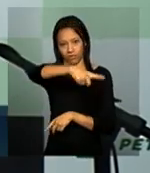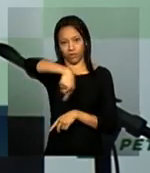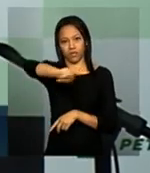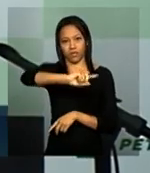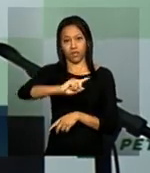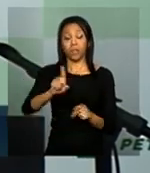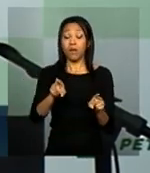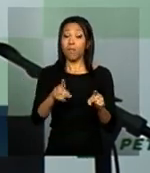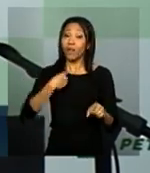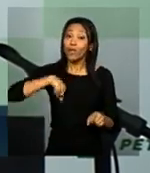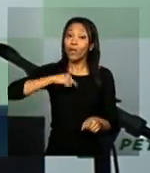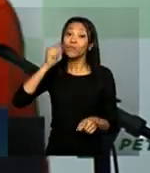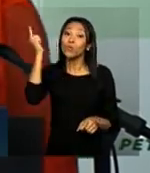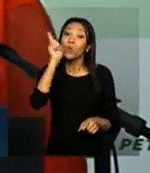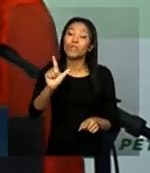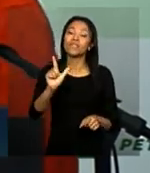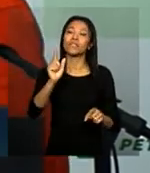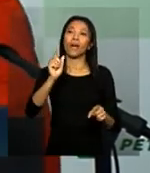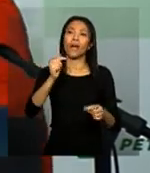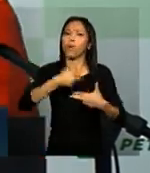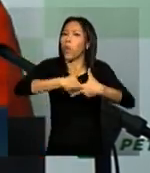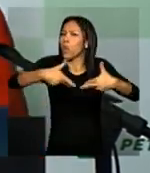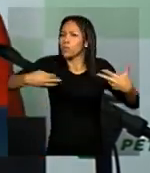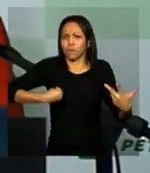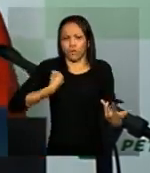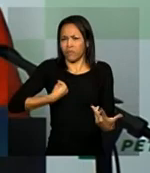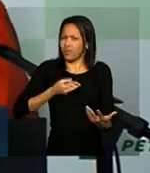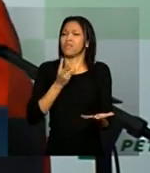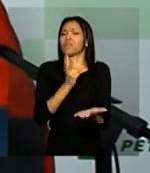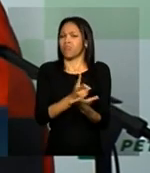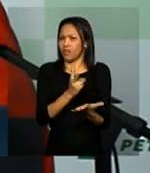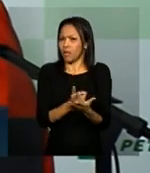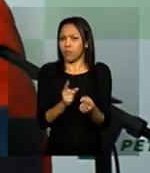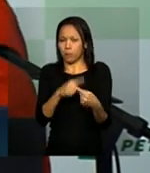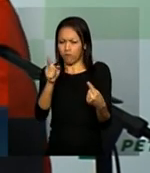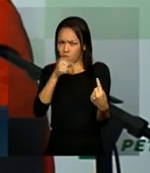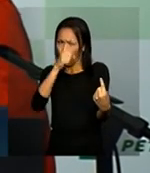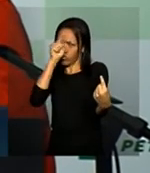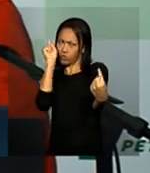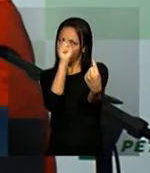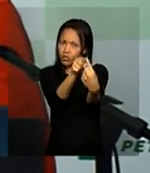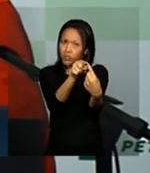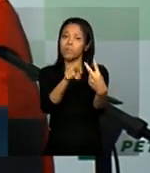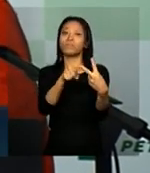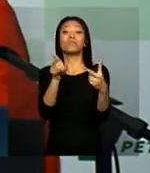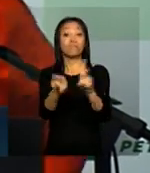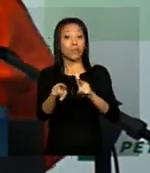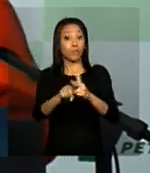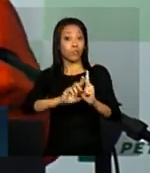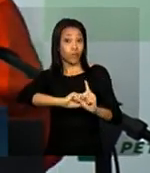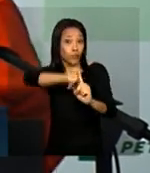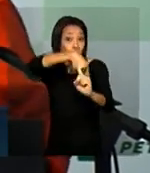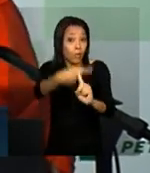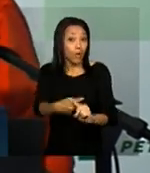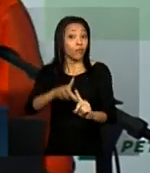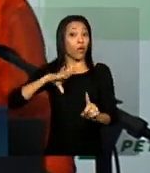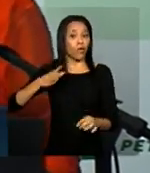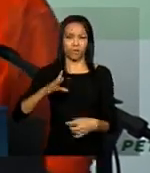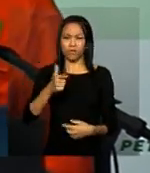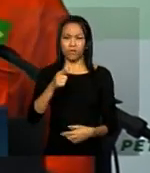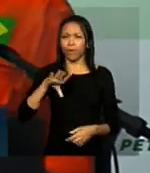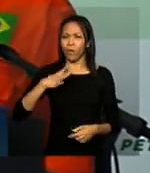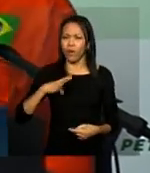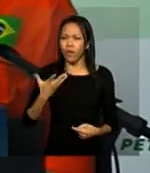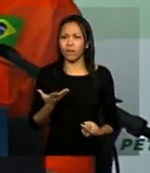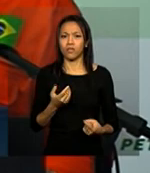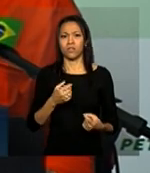gente conquistar as coisas na vida, sempre é necessário determinação e coragem. Sem coragem e